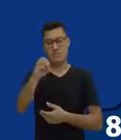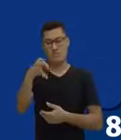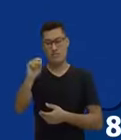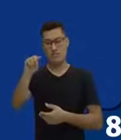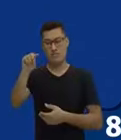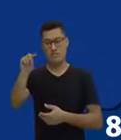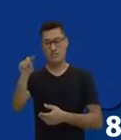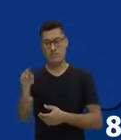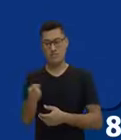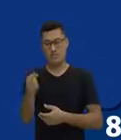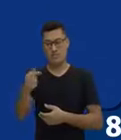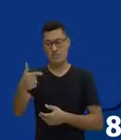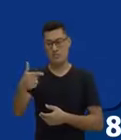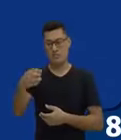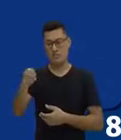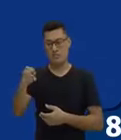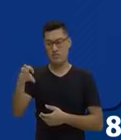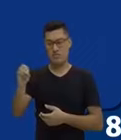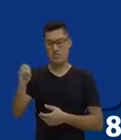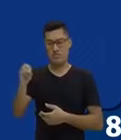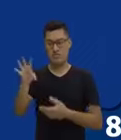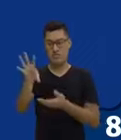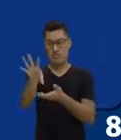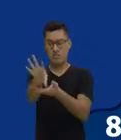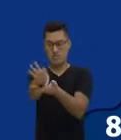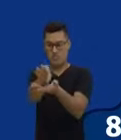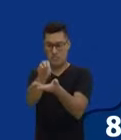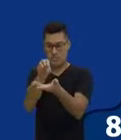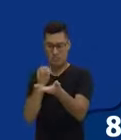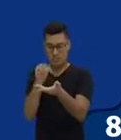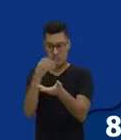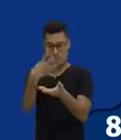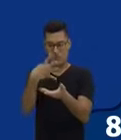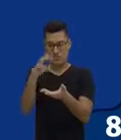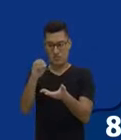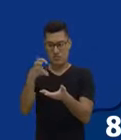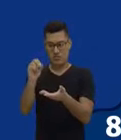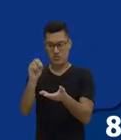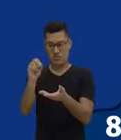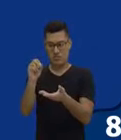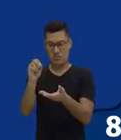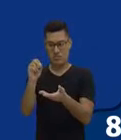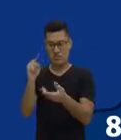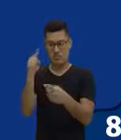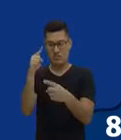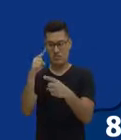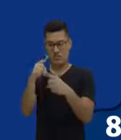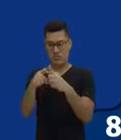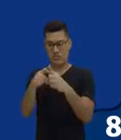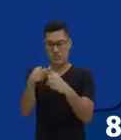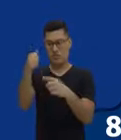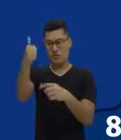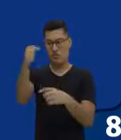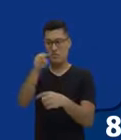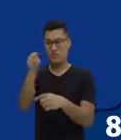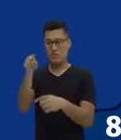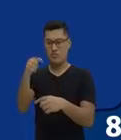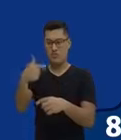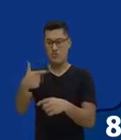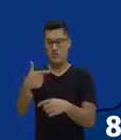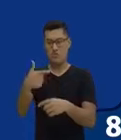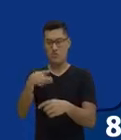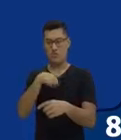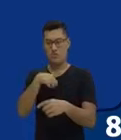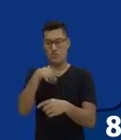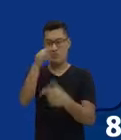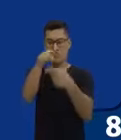matematicamente, reduzir a metade seria pegar esse 400 e multiplicar por 1 sobre 2, não é isso, Fernando? É aí que vem a ideia de dividir